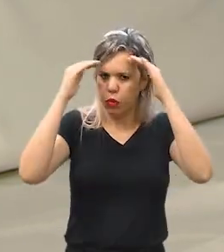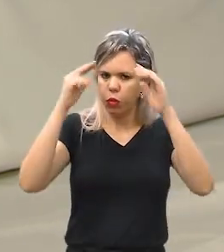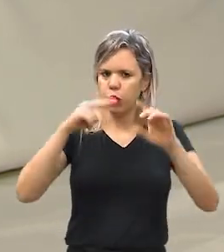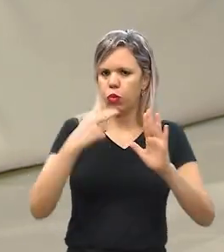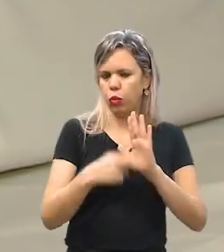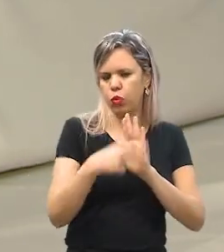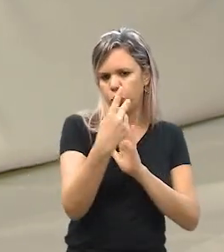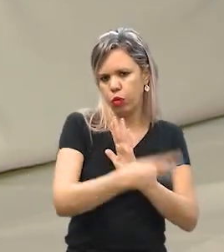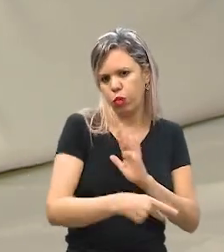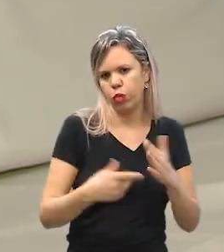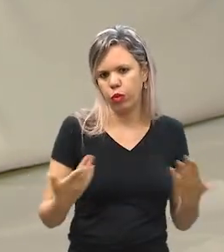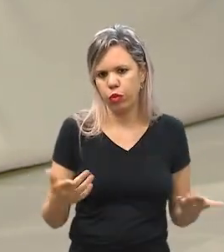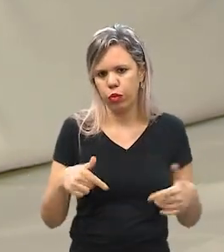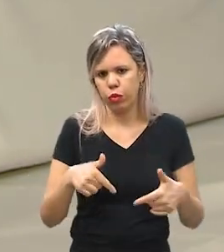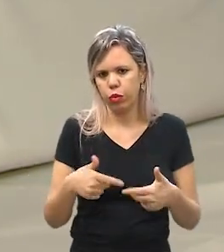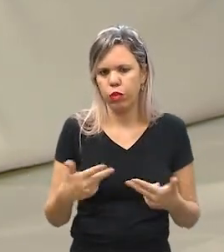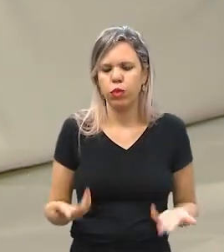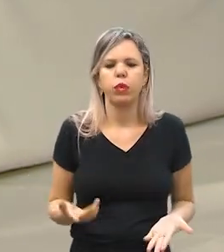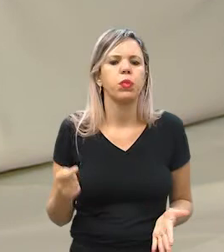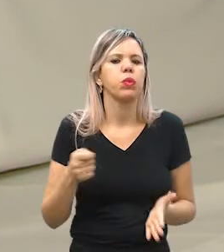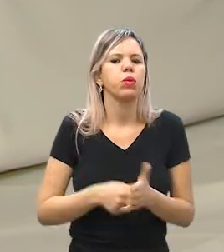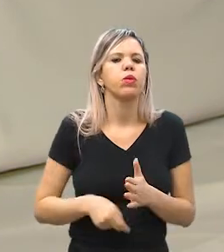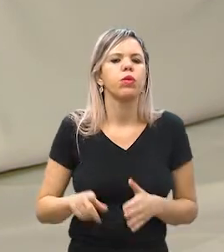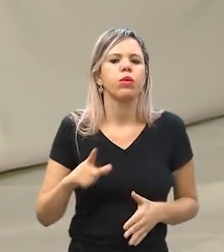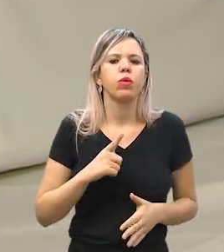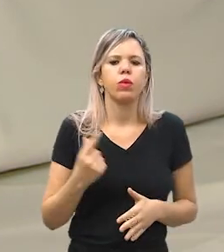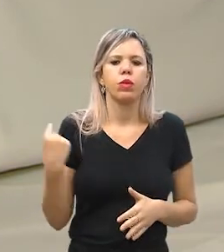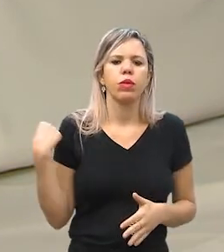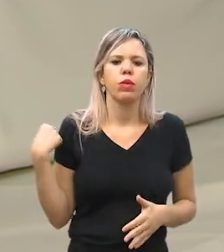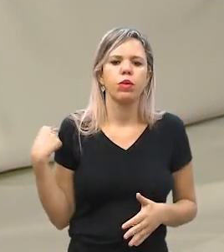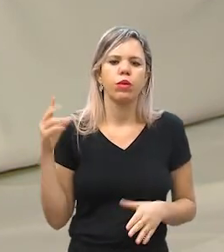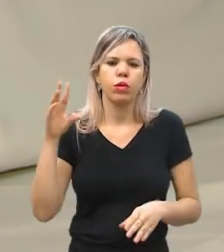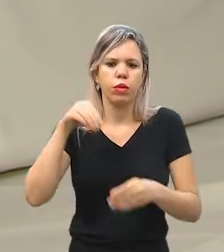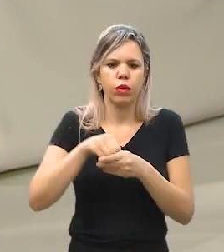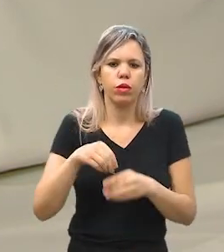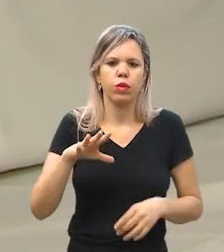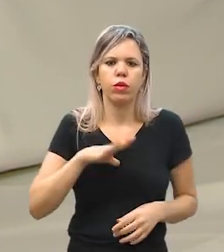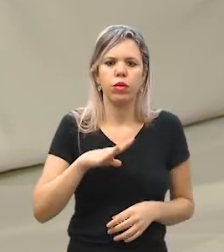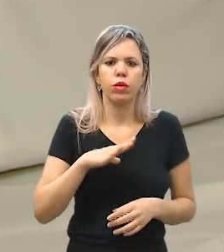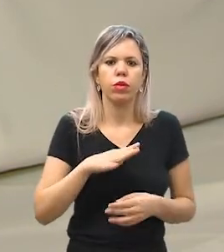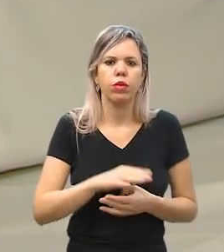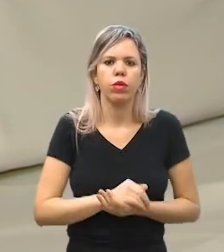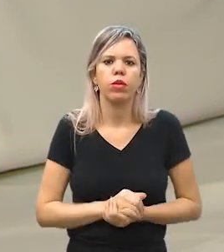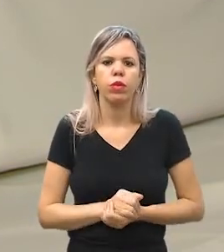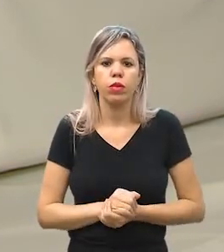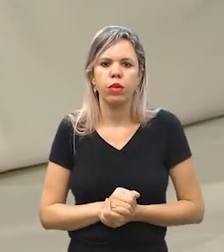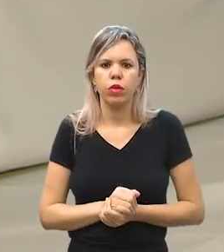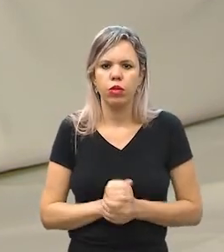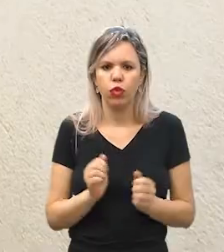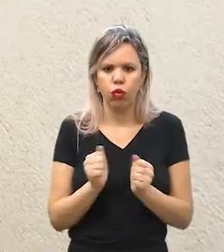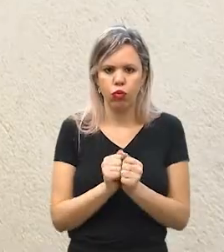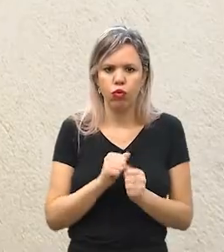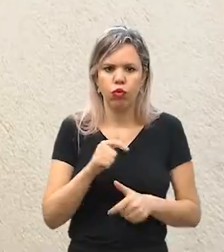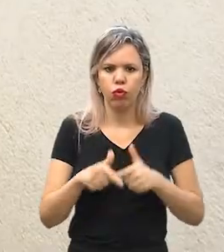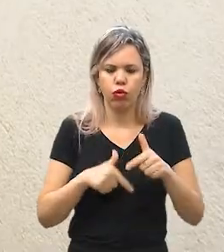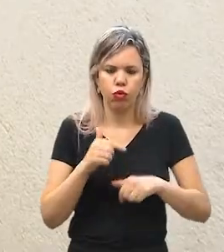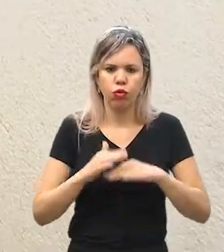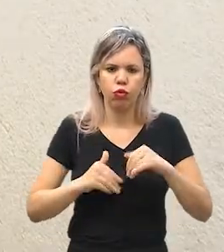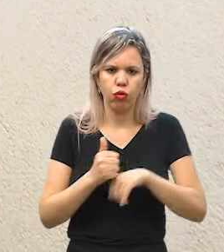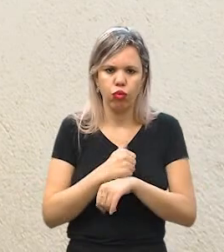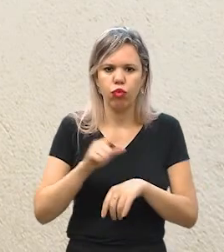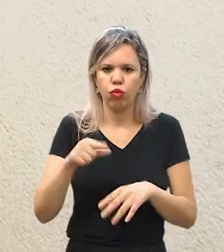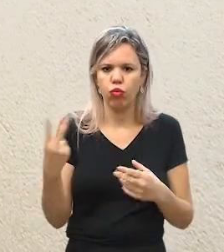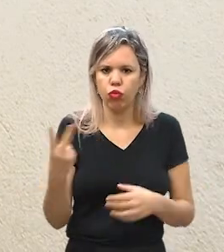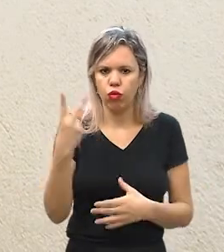dela quanto trabalhadora, né? A luta que ela teve dentro da cidade e junto com a classe. Esse